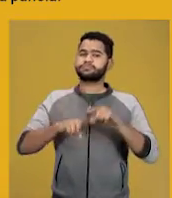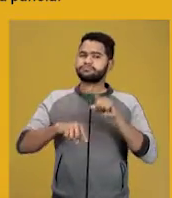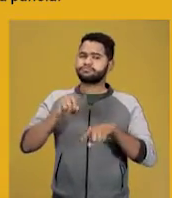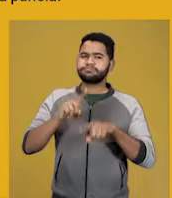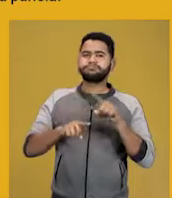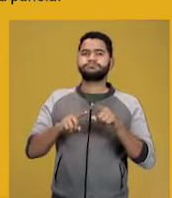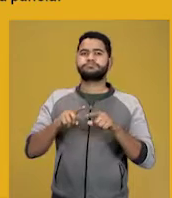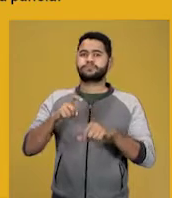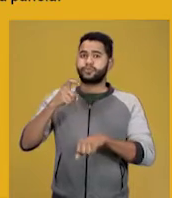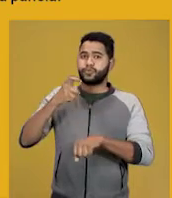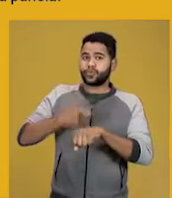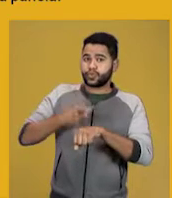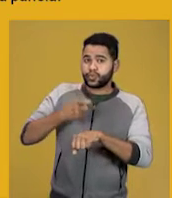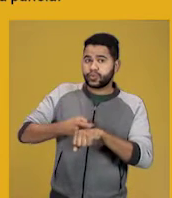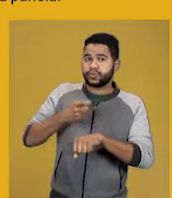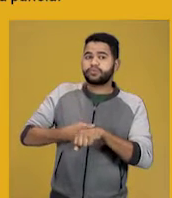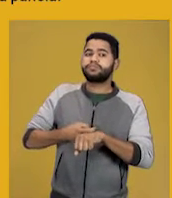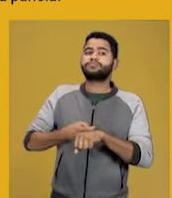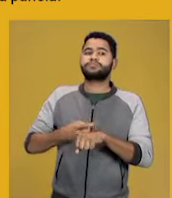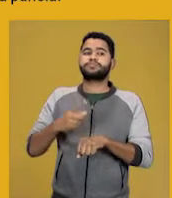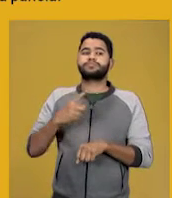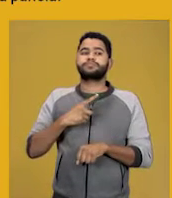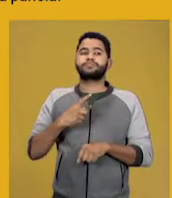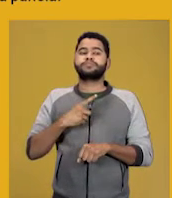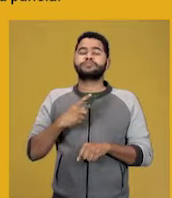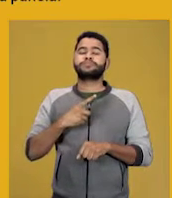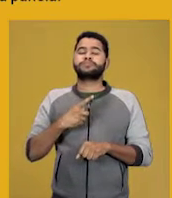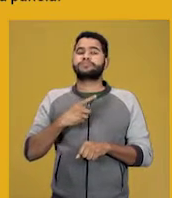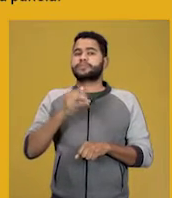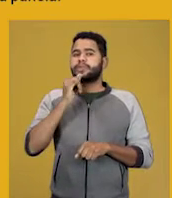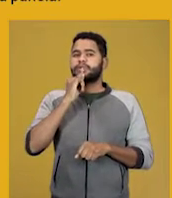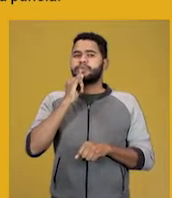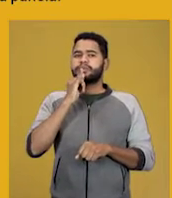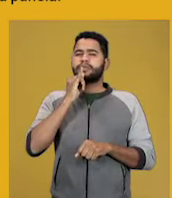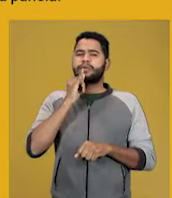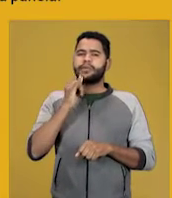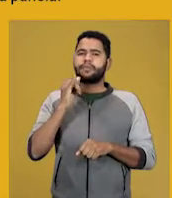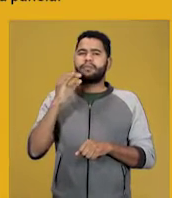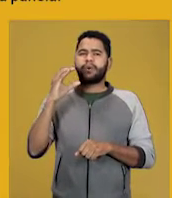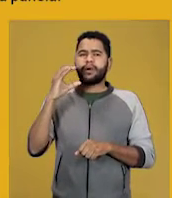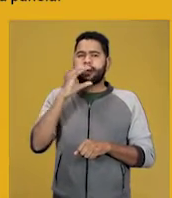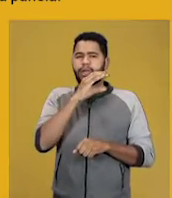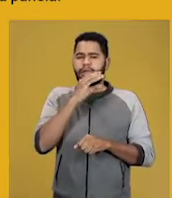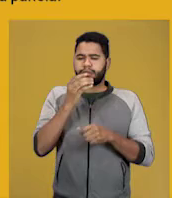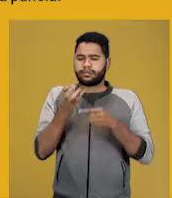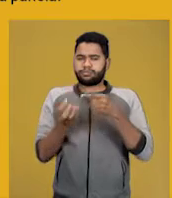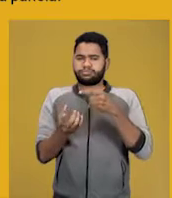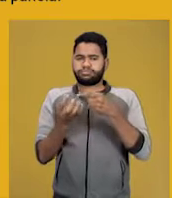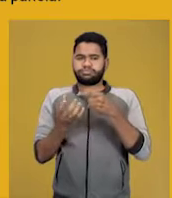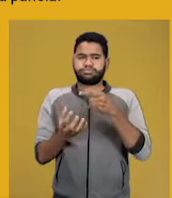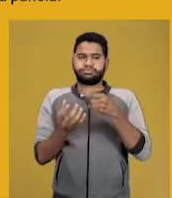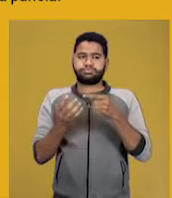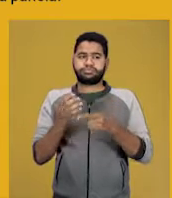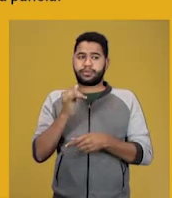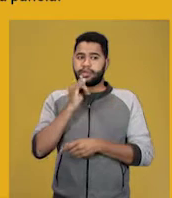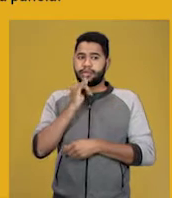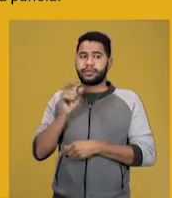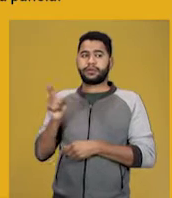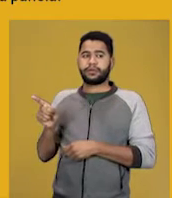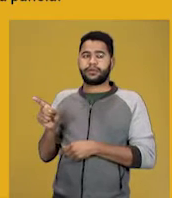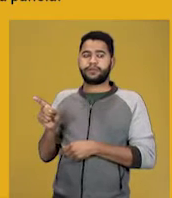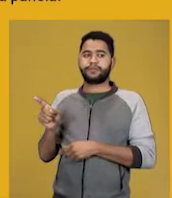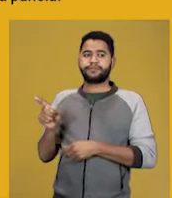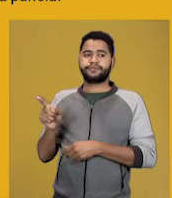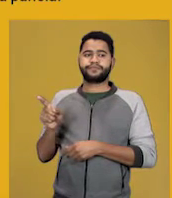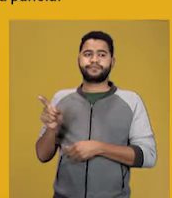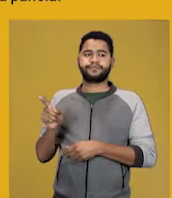exemplo, sólidos, nós temos, quando você aquece alguma coisa, por exemplo, eu coloquei aqui